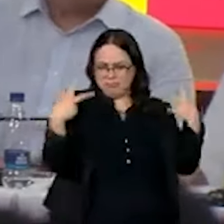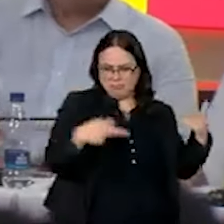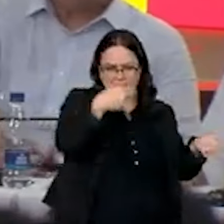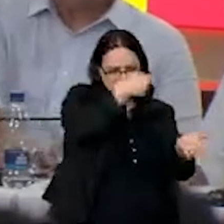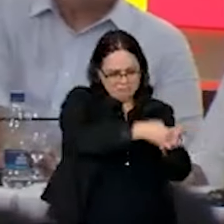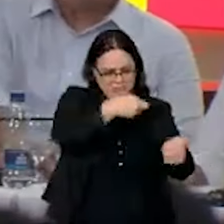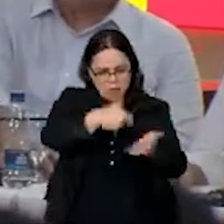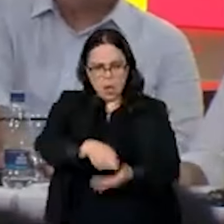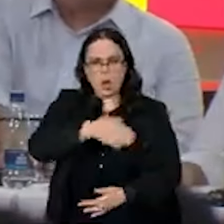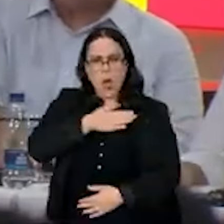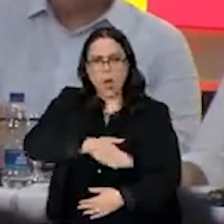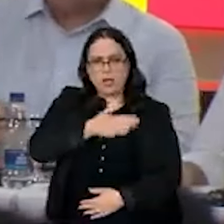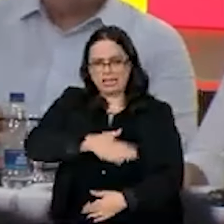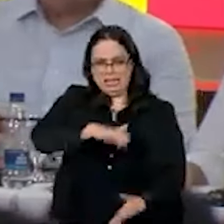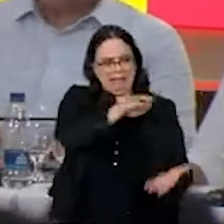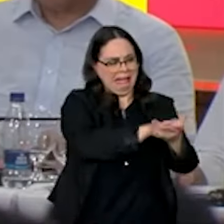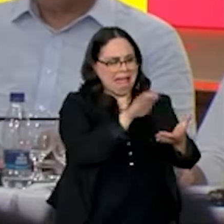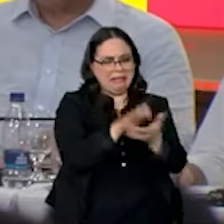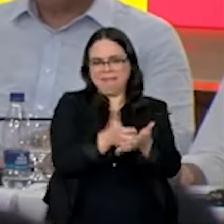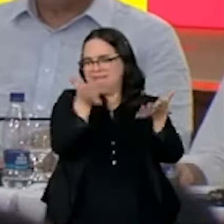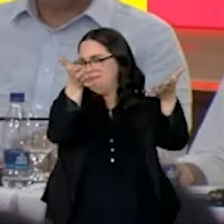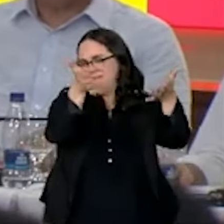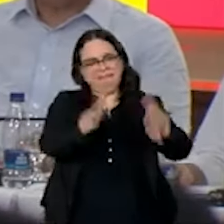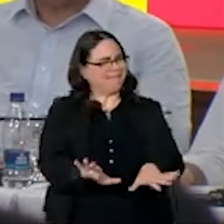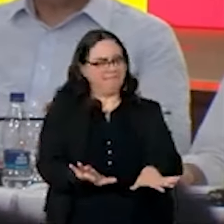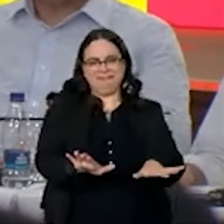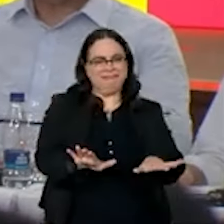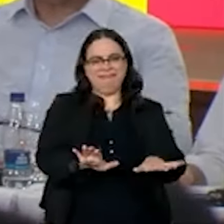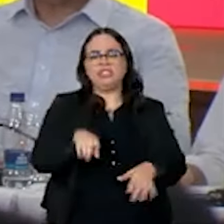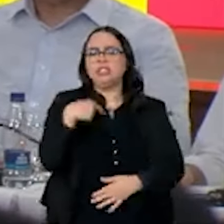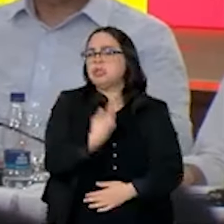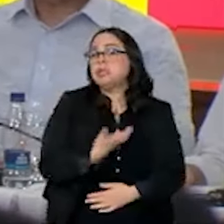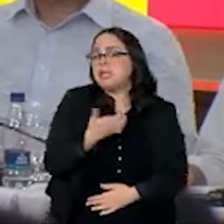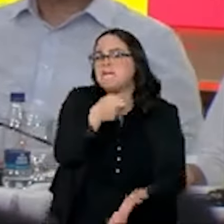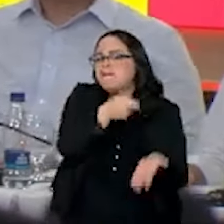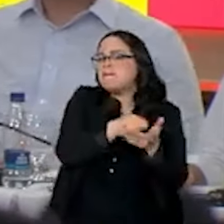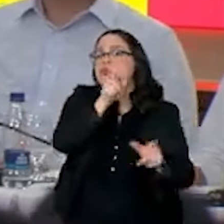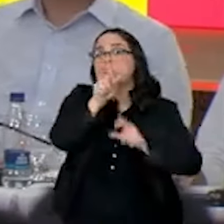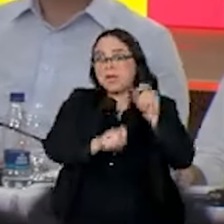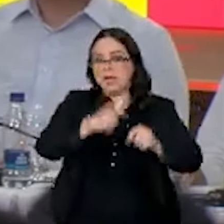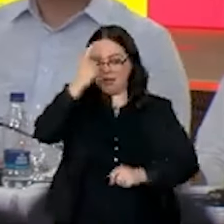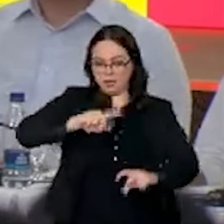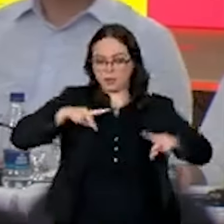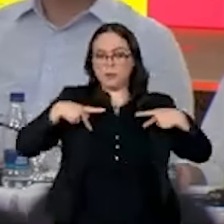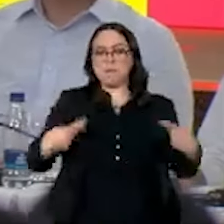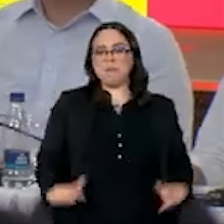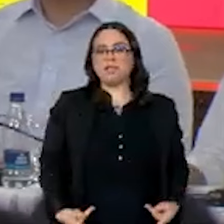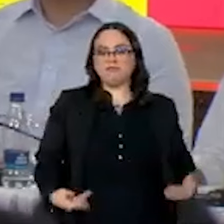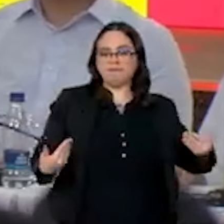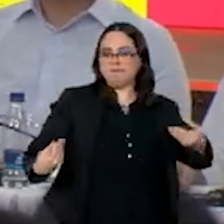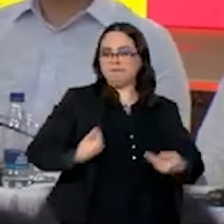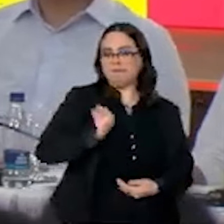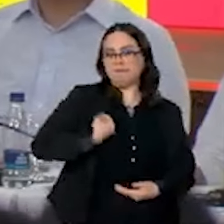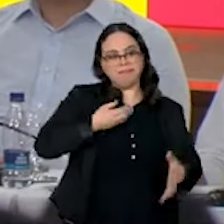a gostar, ninguém quer casar com ninguém aqui. Nós somos obrigados, como seres humanos, a